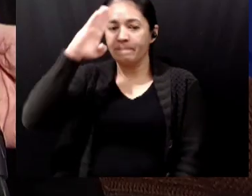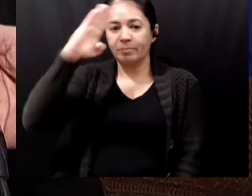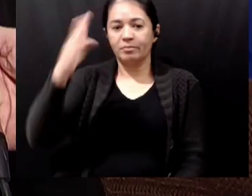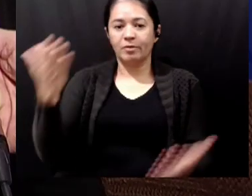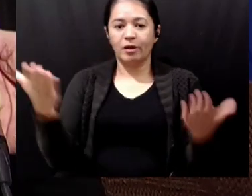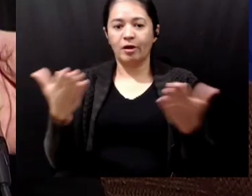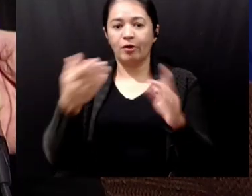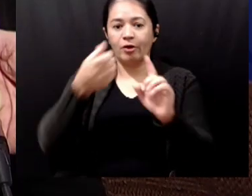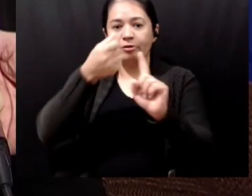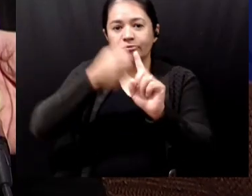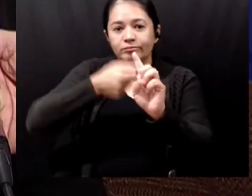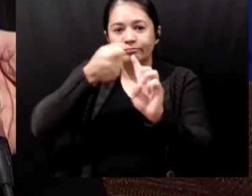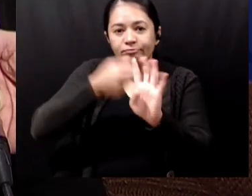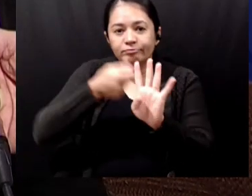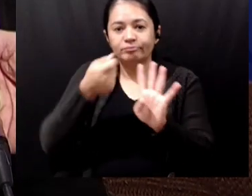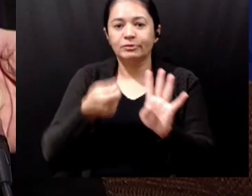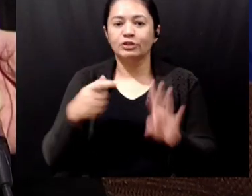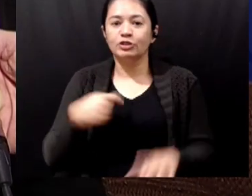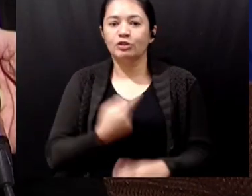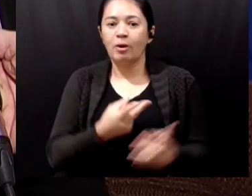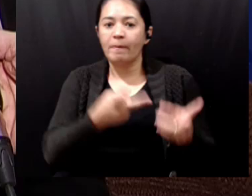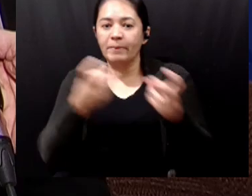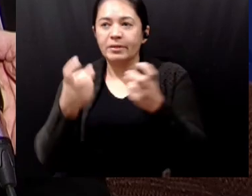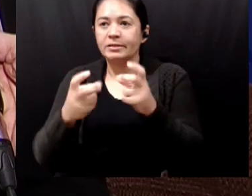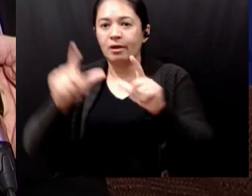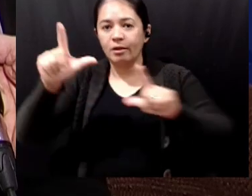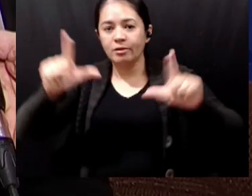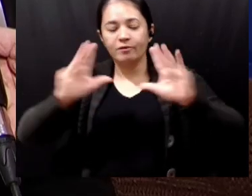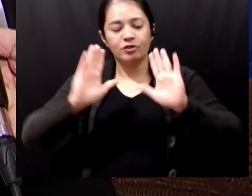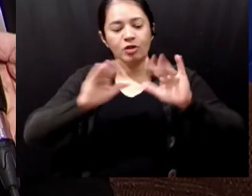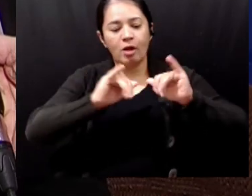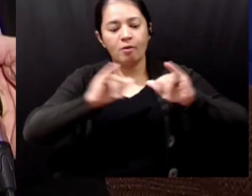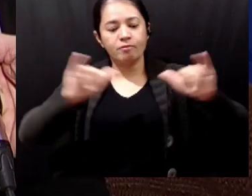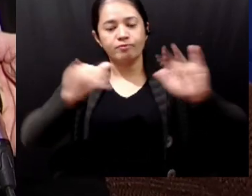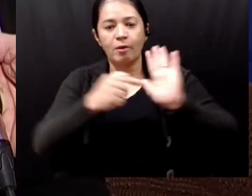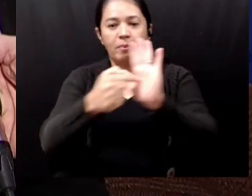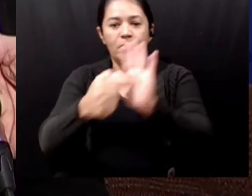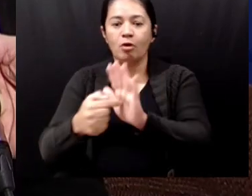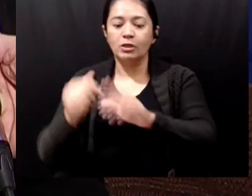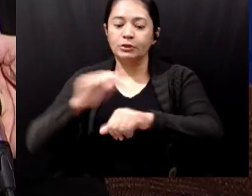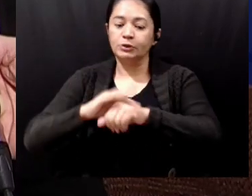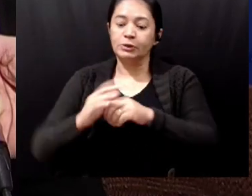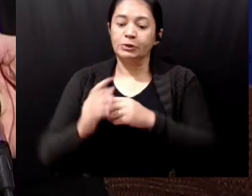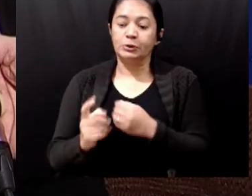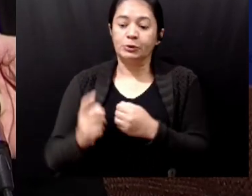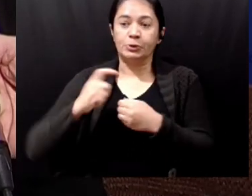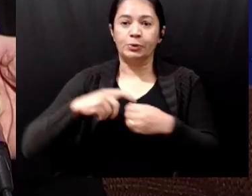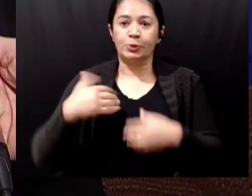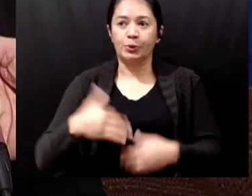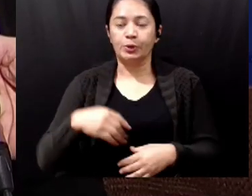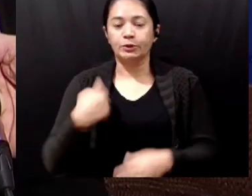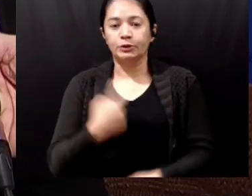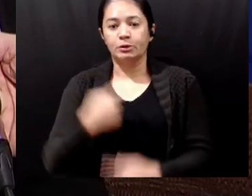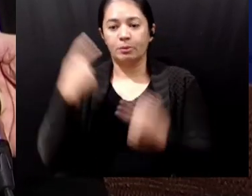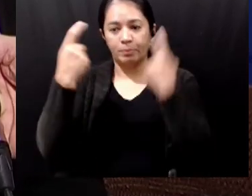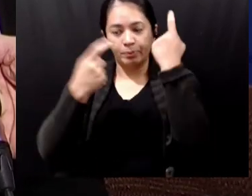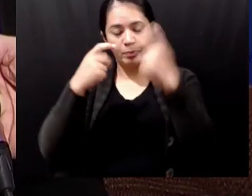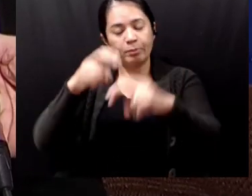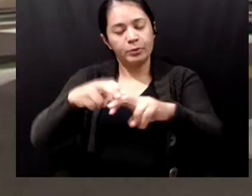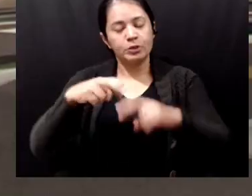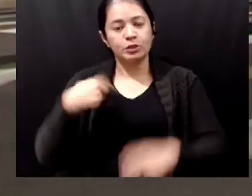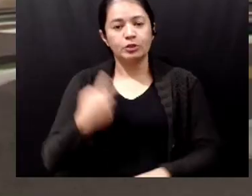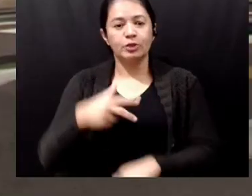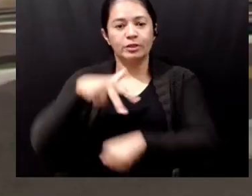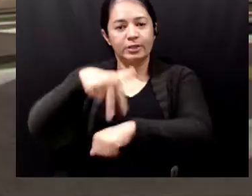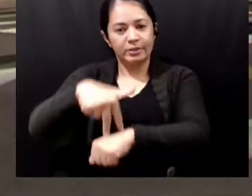e a gente vê na TV, né, mostrando as doenças que estão voltando. A gente fica bem preocupado, então por isso que a gente está aqui no postinho